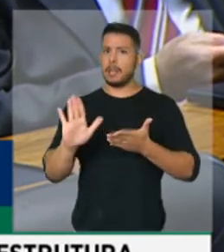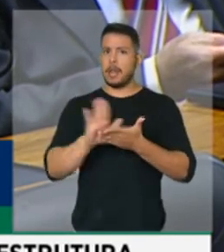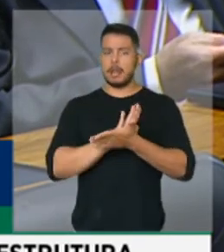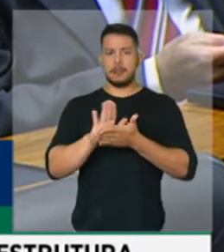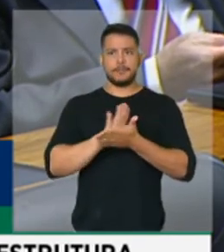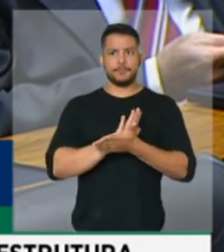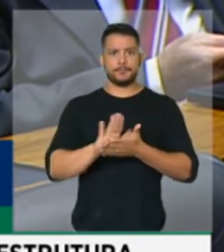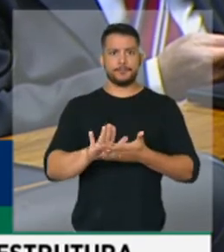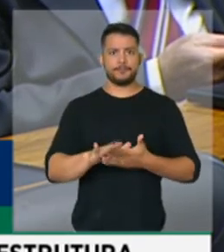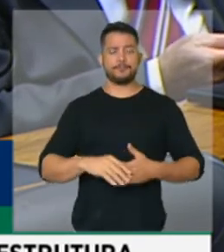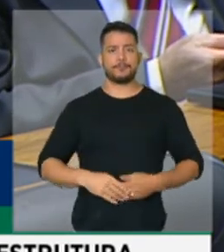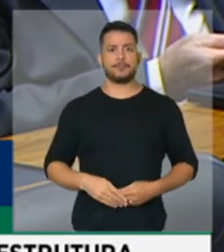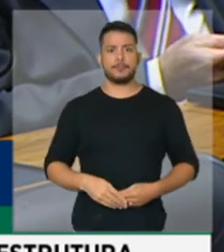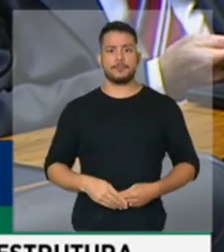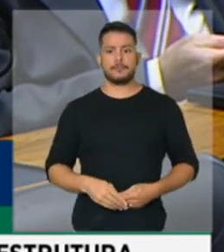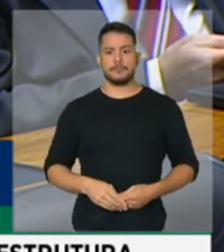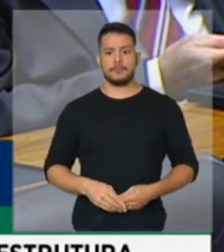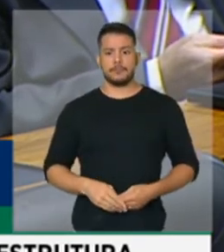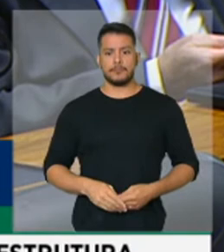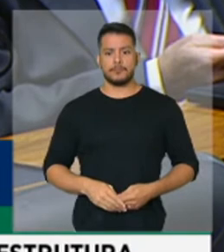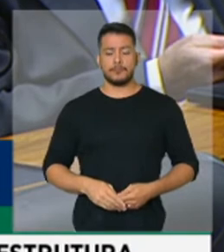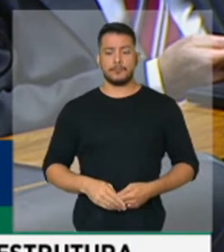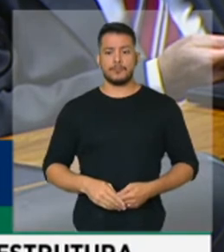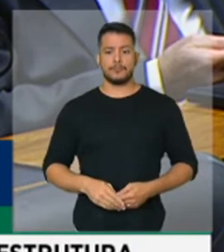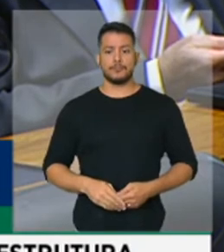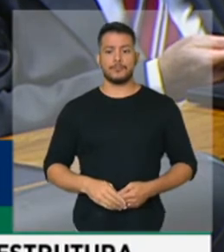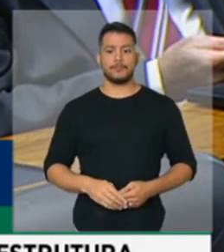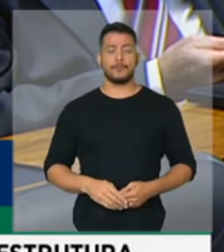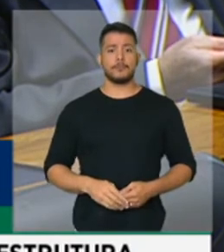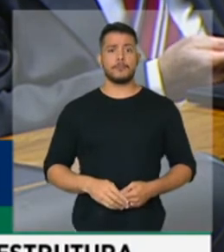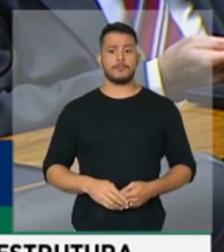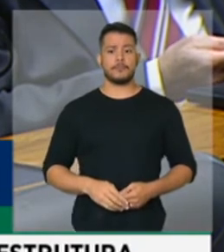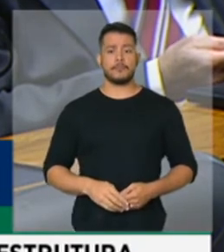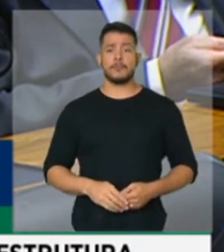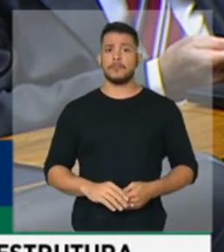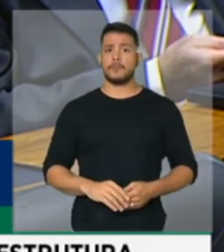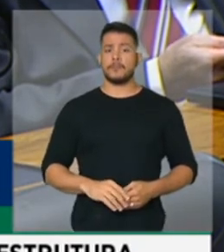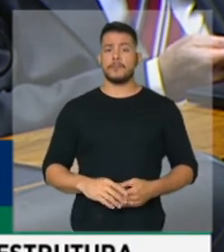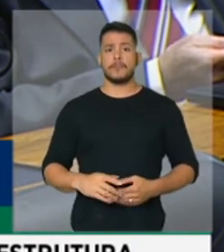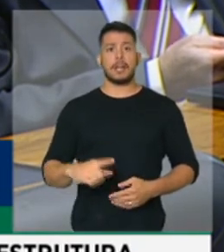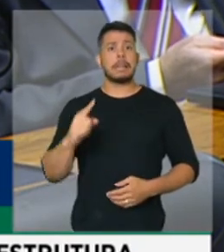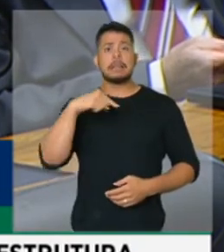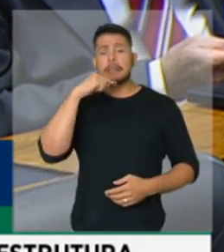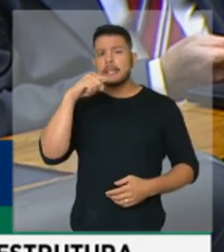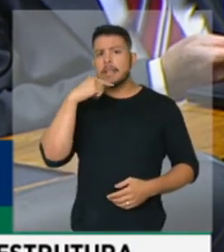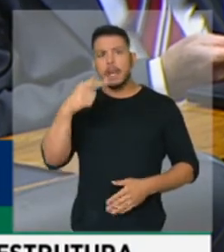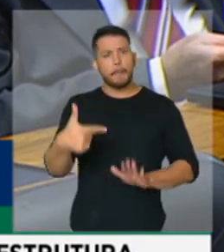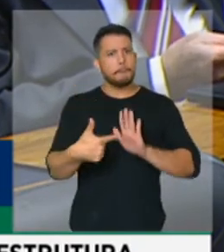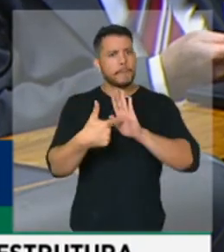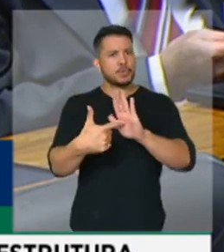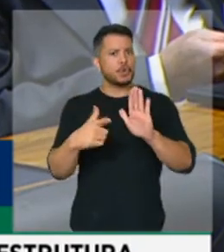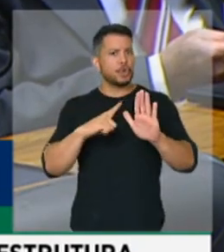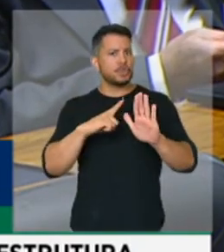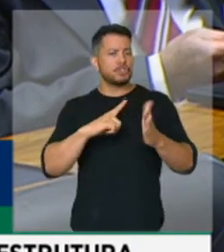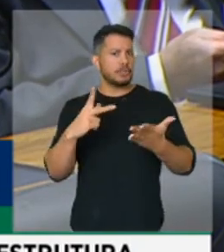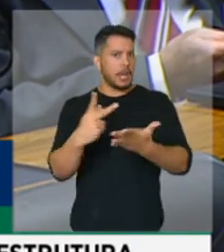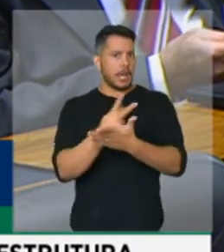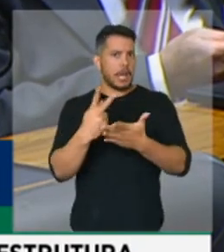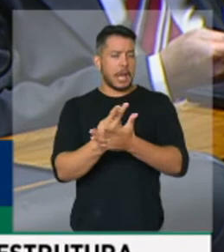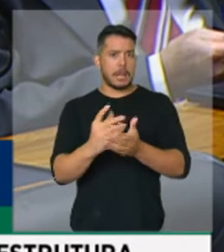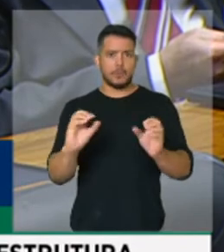ou por qualquer parlamentar, ou mesmo pelas equipes técnicas das duas casas, responsáveis pela elaboração